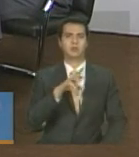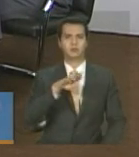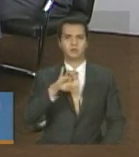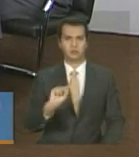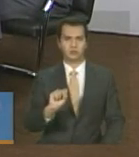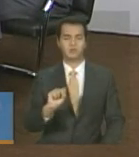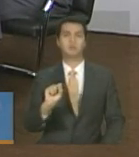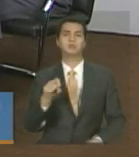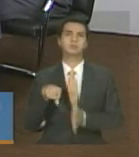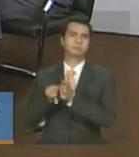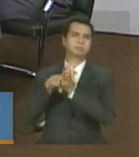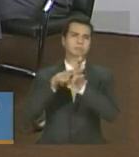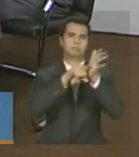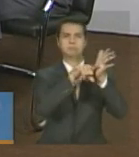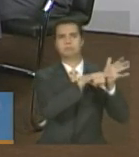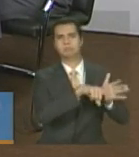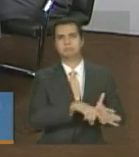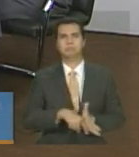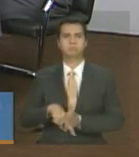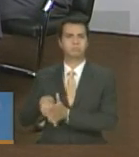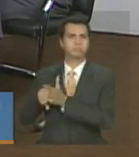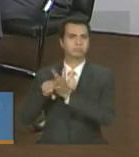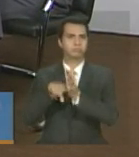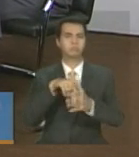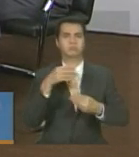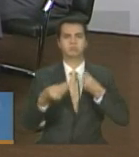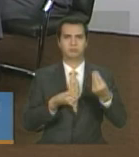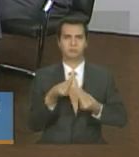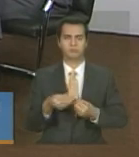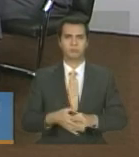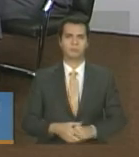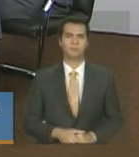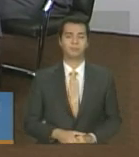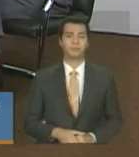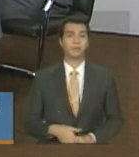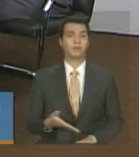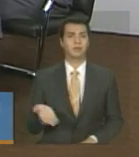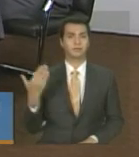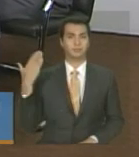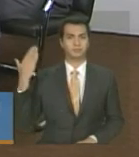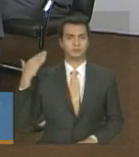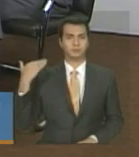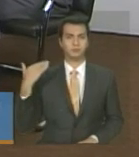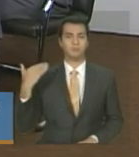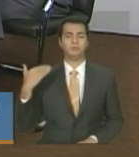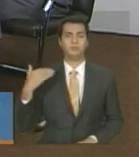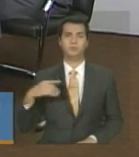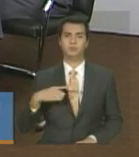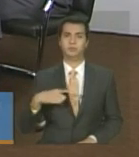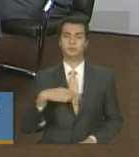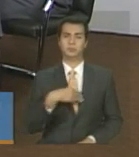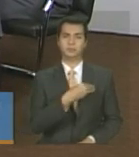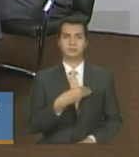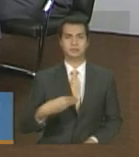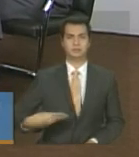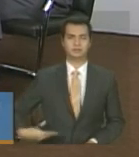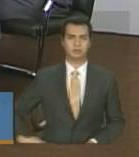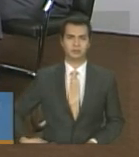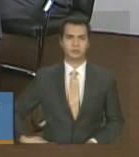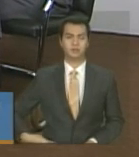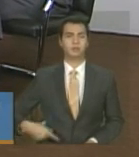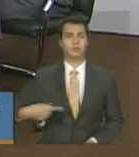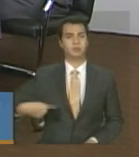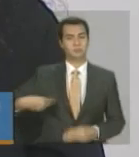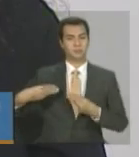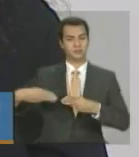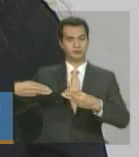social, os CRAS. E naquele momento o Ministério sabia quantos CRAS eram cofinanciados, em